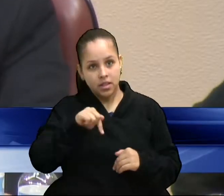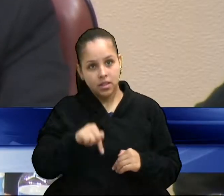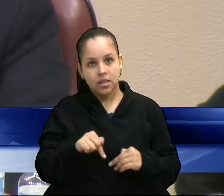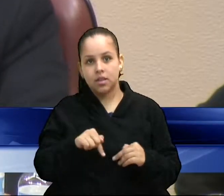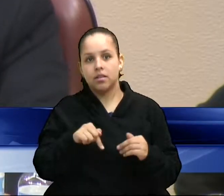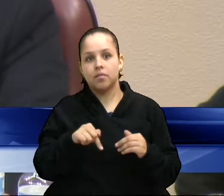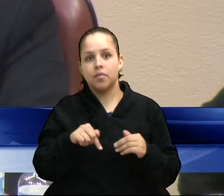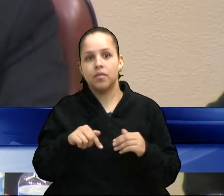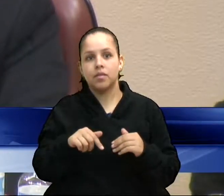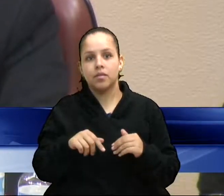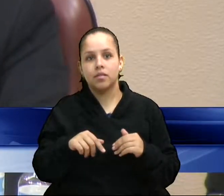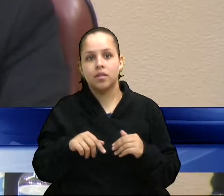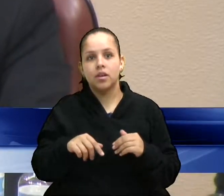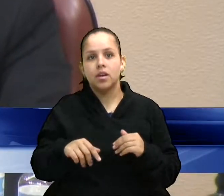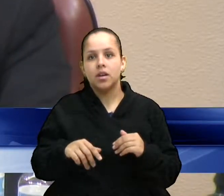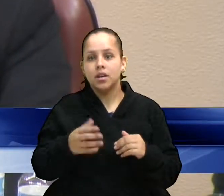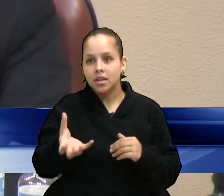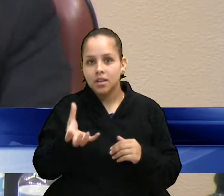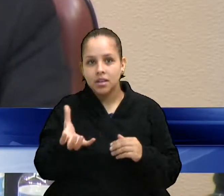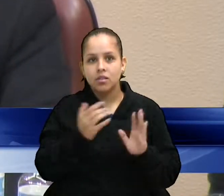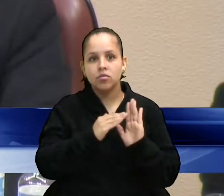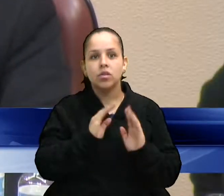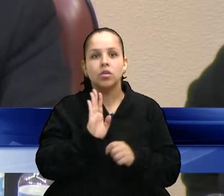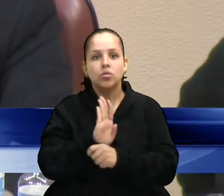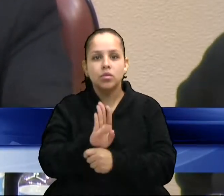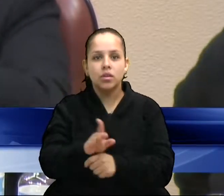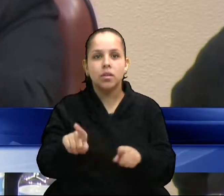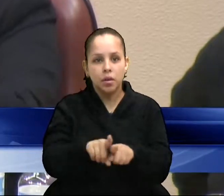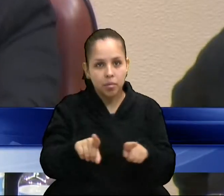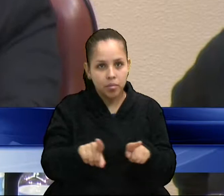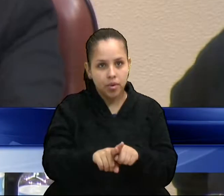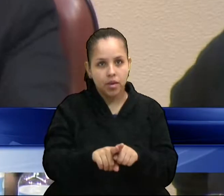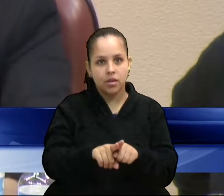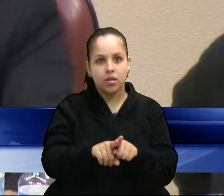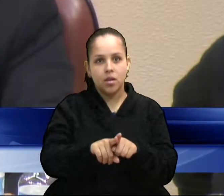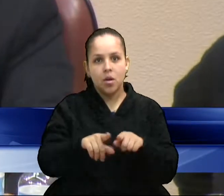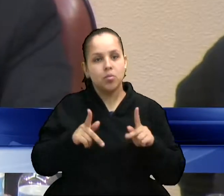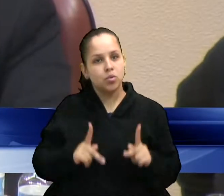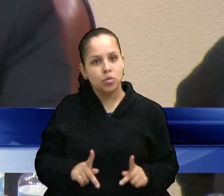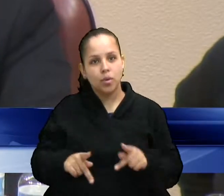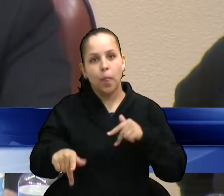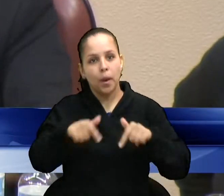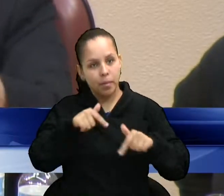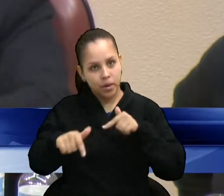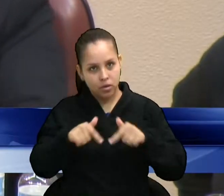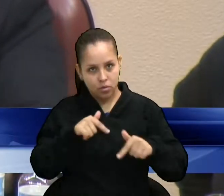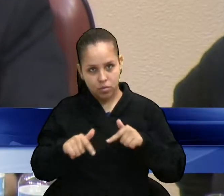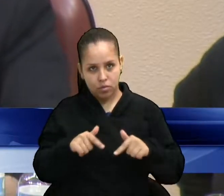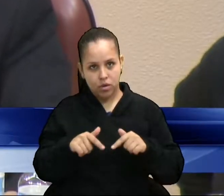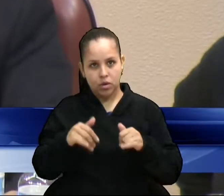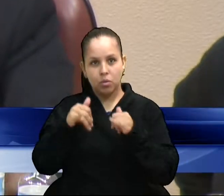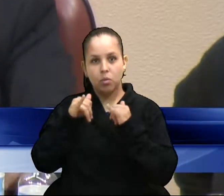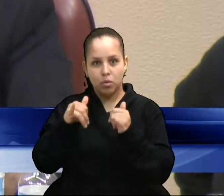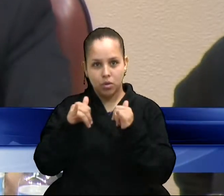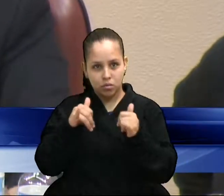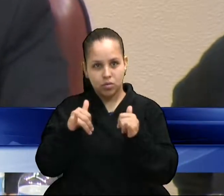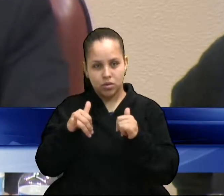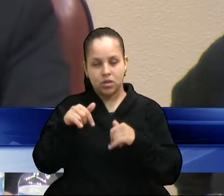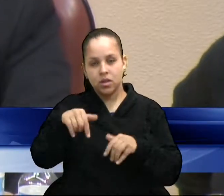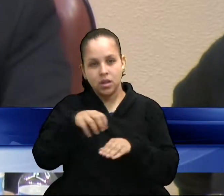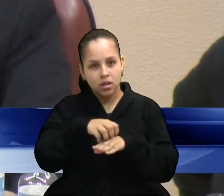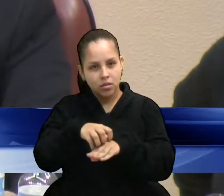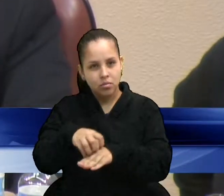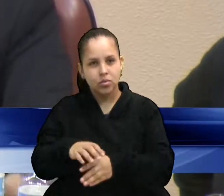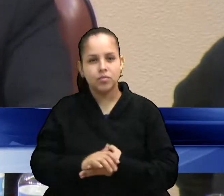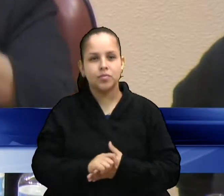no transporte, táxi, lotação. A gente quer ser parceiro, né, nesse debate, mas apostando muito, né, que essa casa,